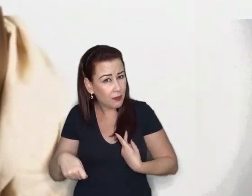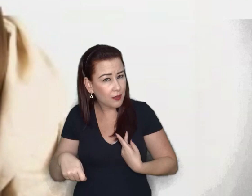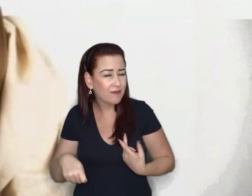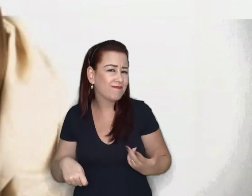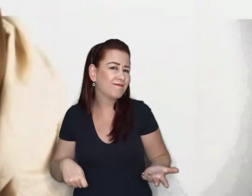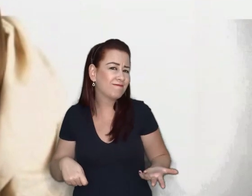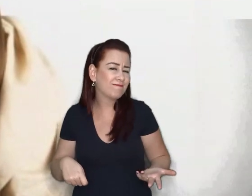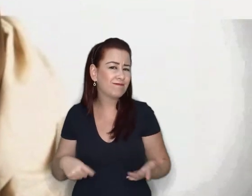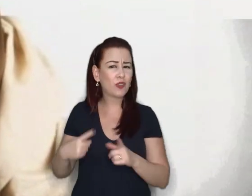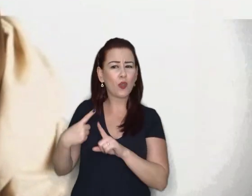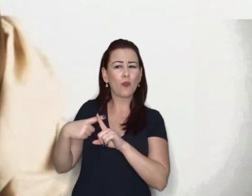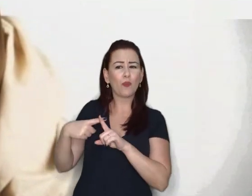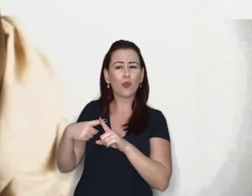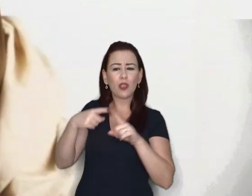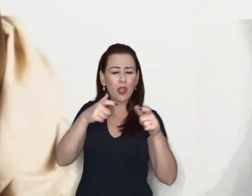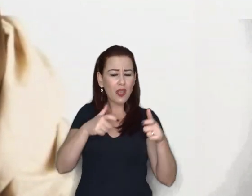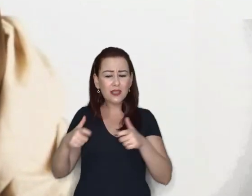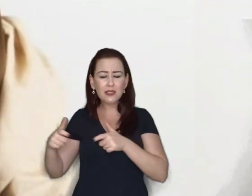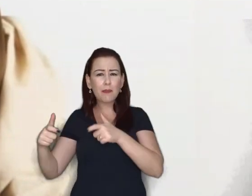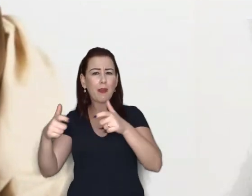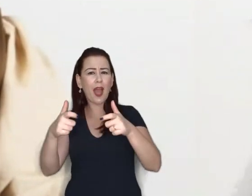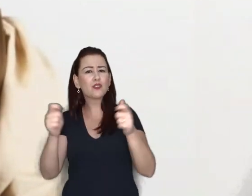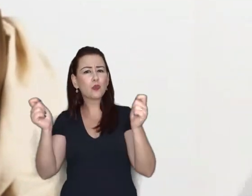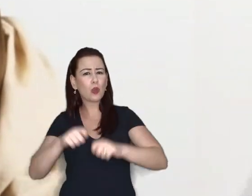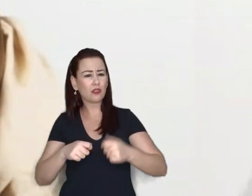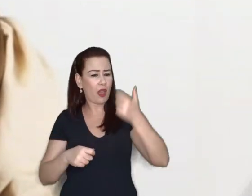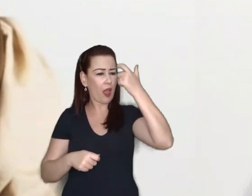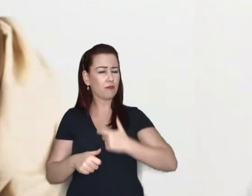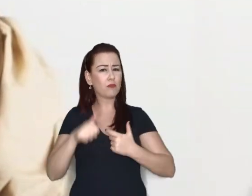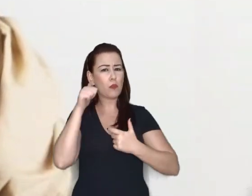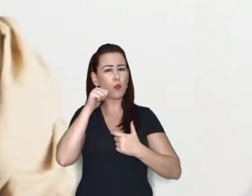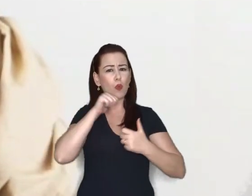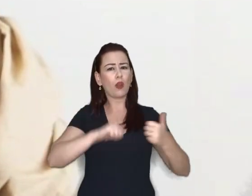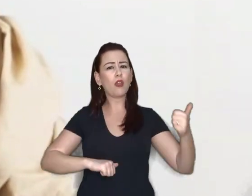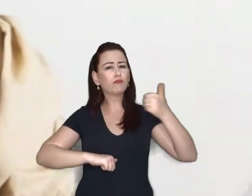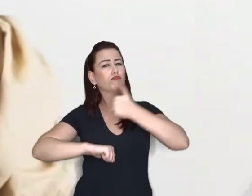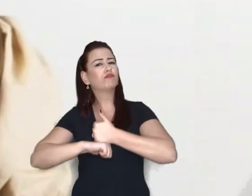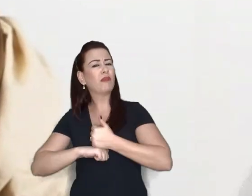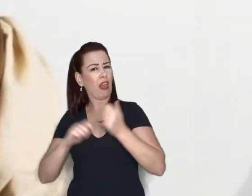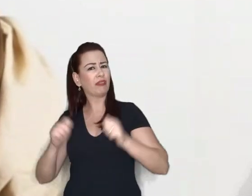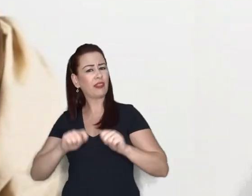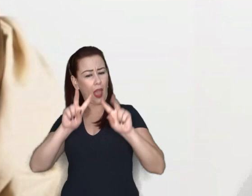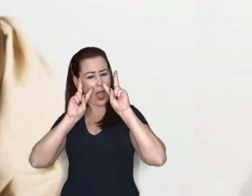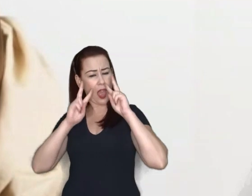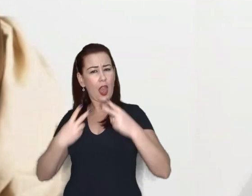Por que os espaços não podem ser ocupados por elas com toda a sua liberdade individual,